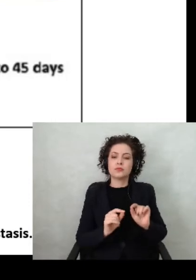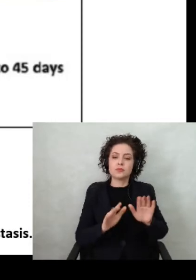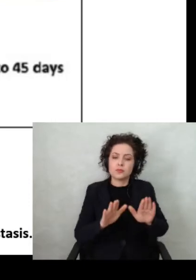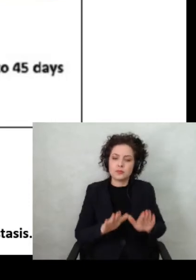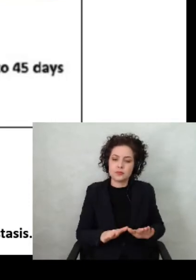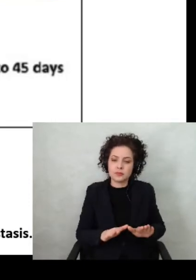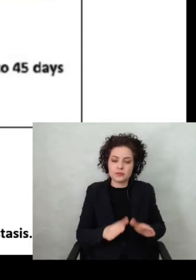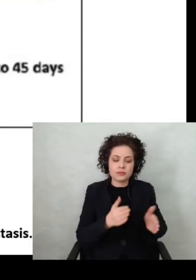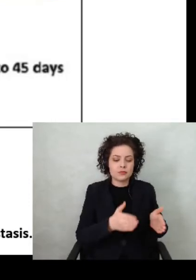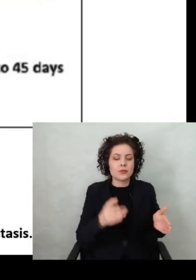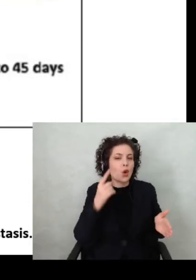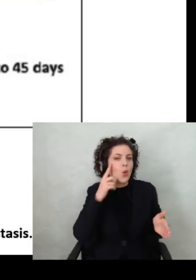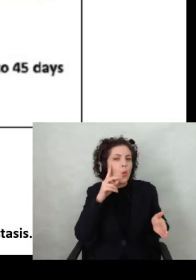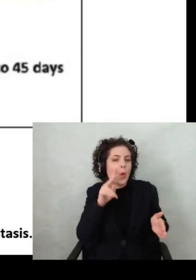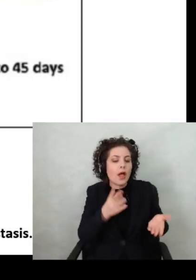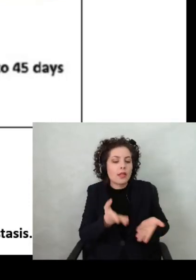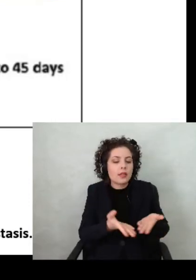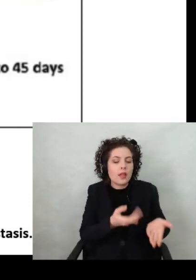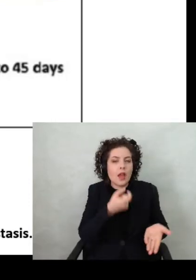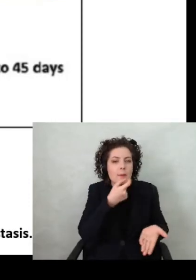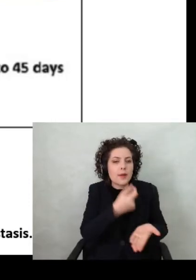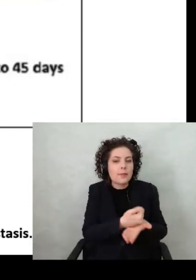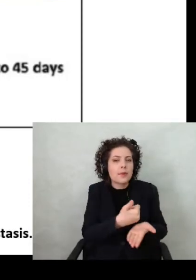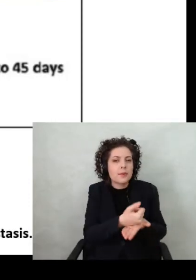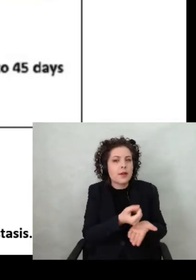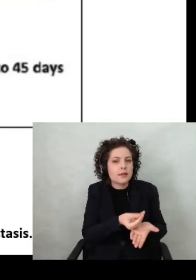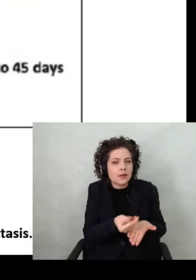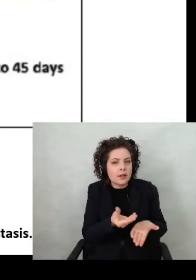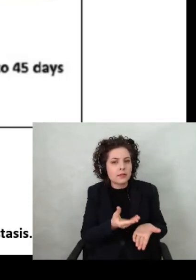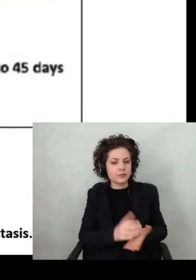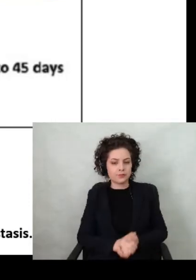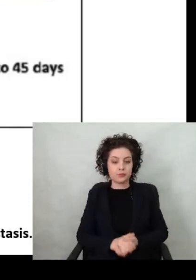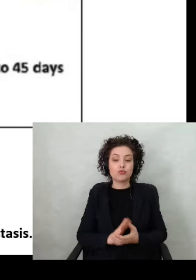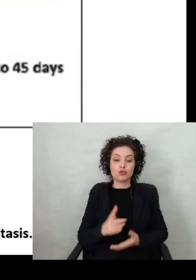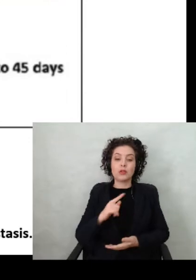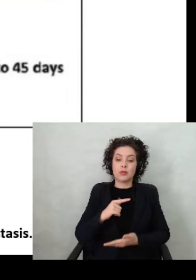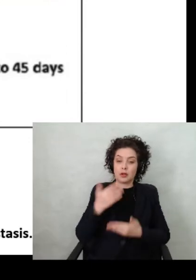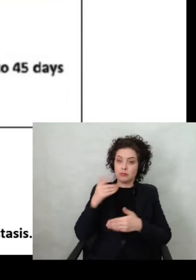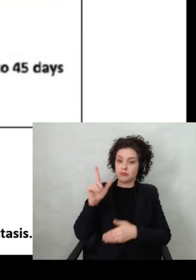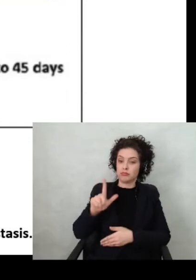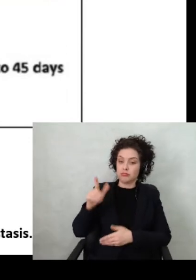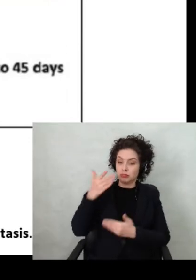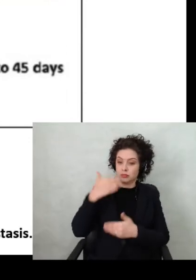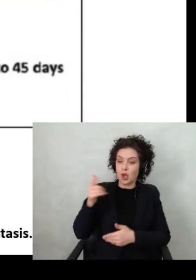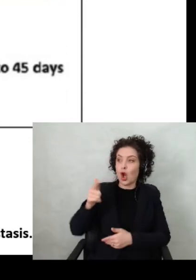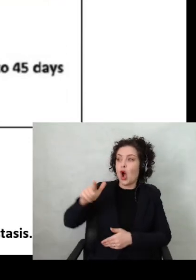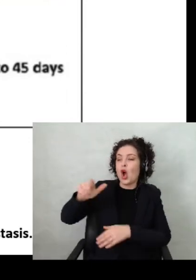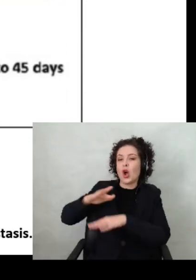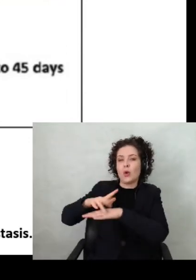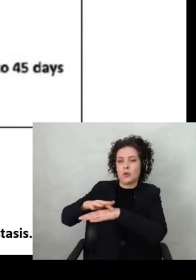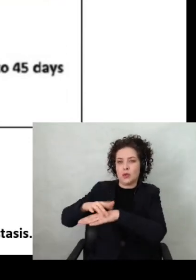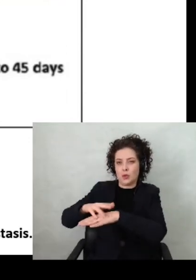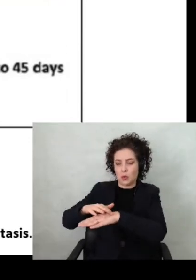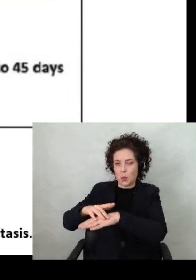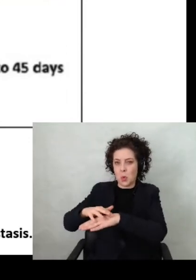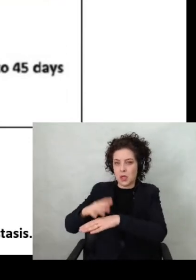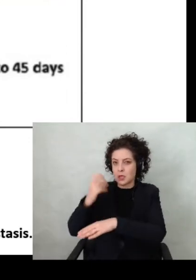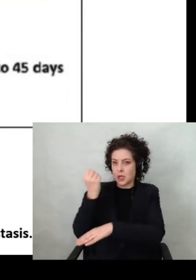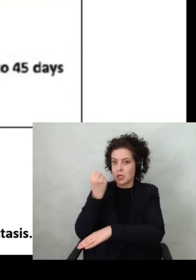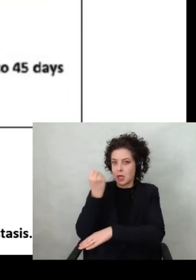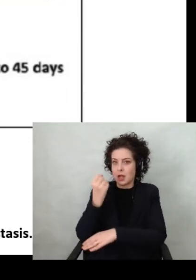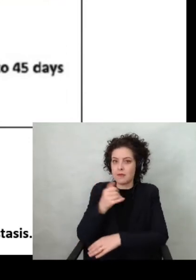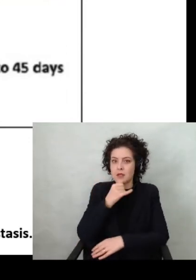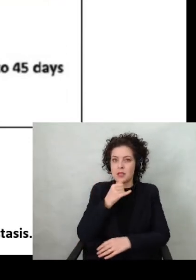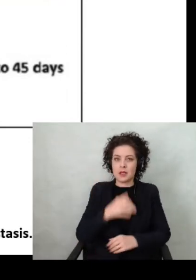pacientes? E existe já evidências da literatura para outras doenças clínicas graves, por exemplo,